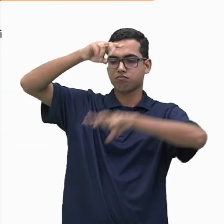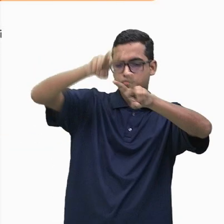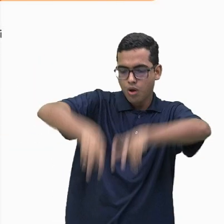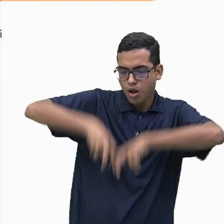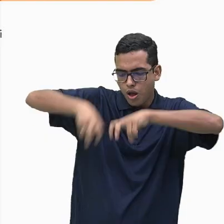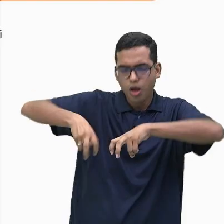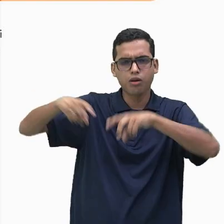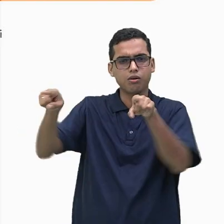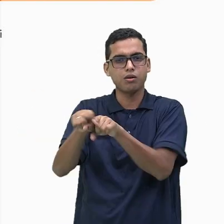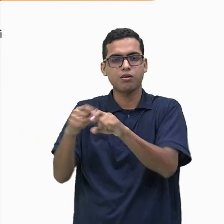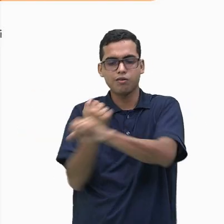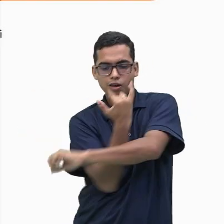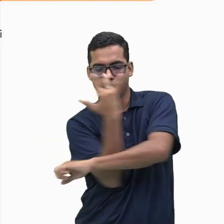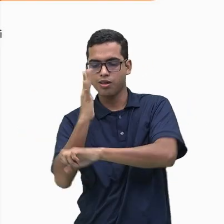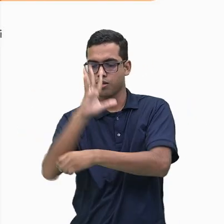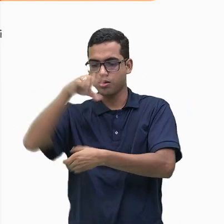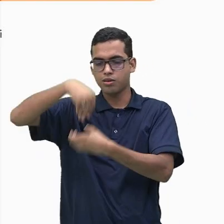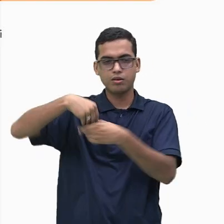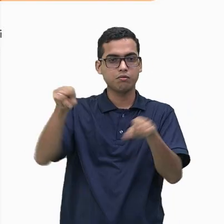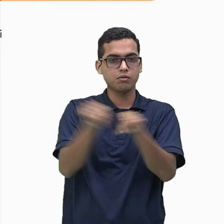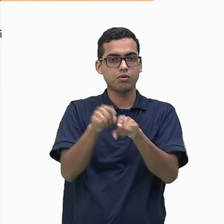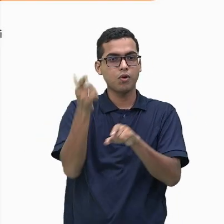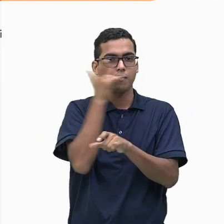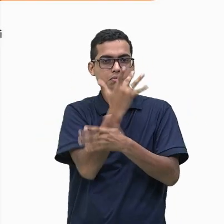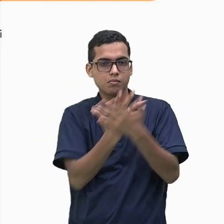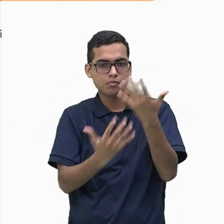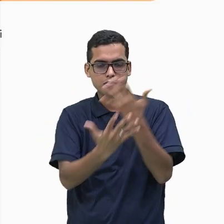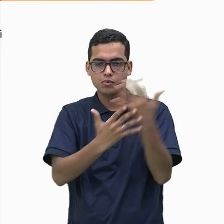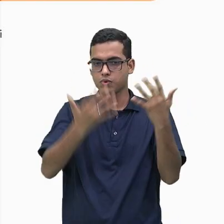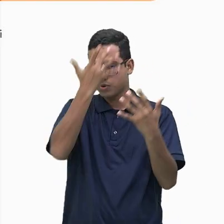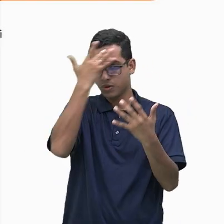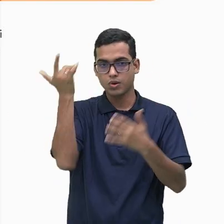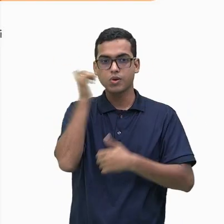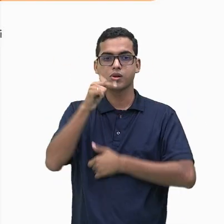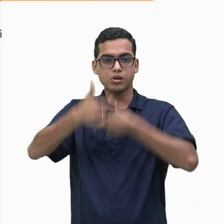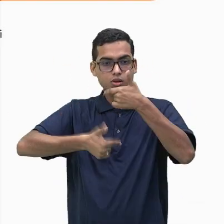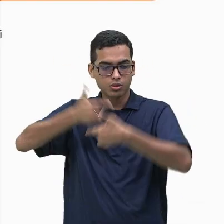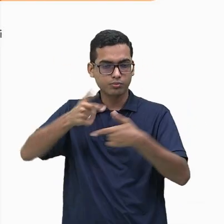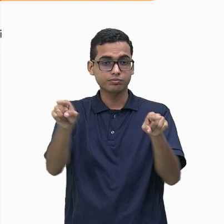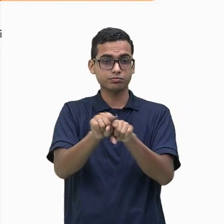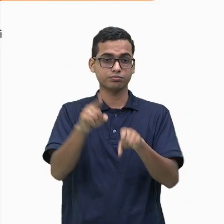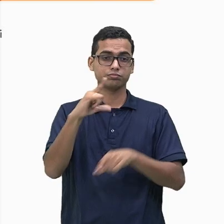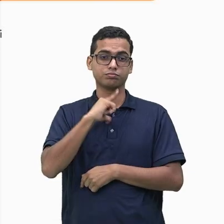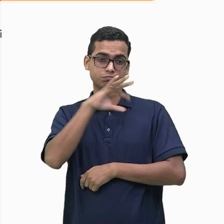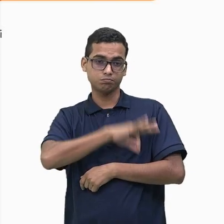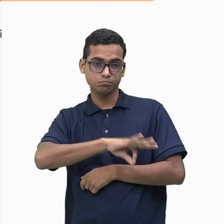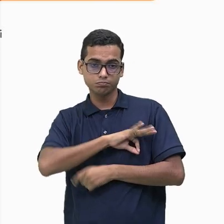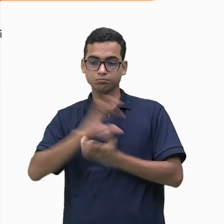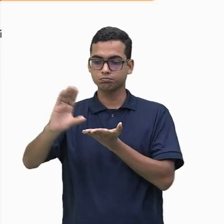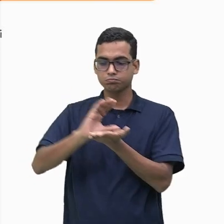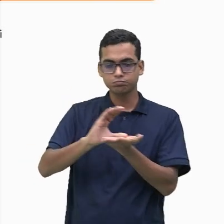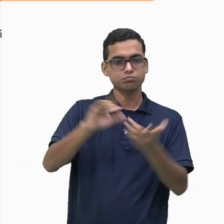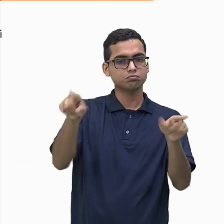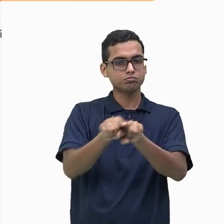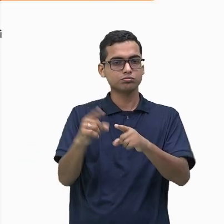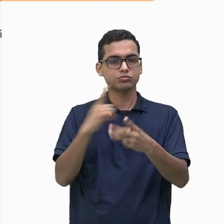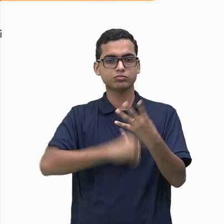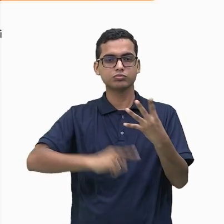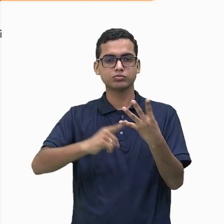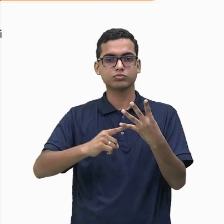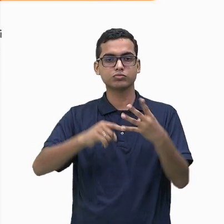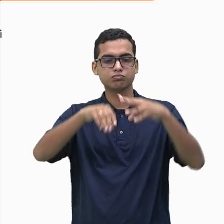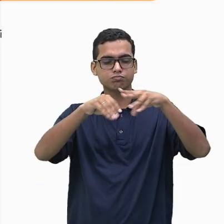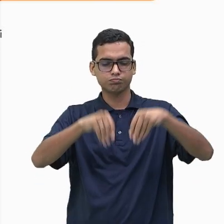vai ajudar a ocupar a mão de obra, gerar renda, proteger o solo e a água, além de promover o